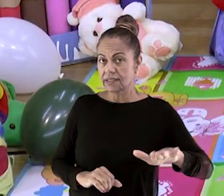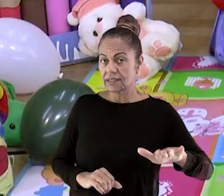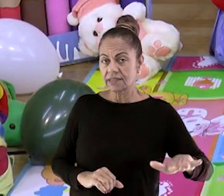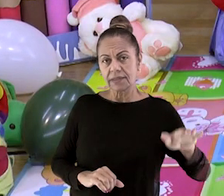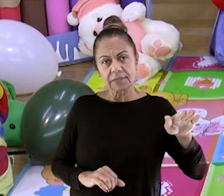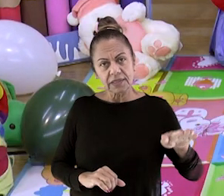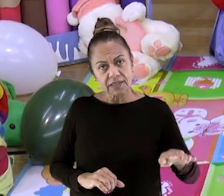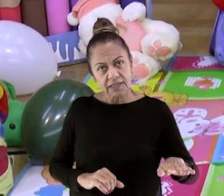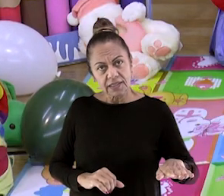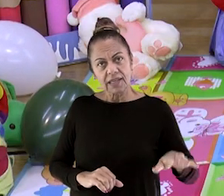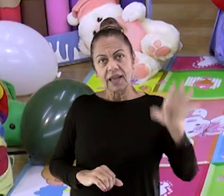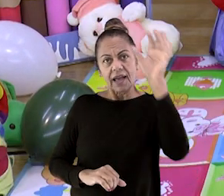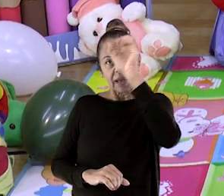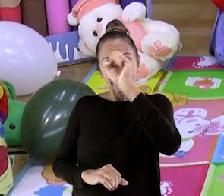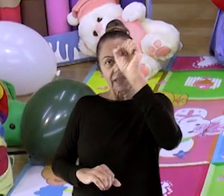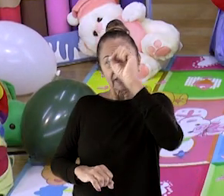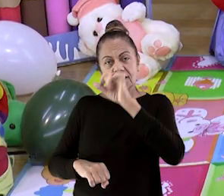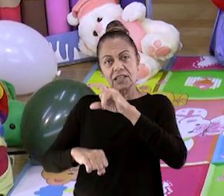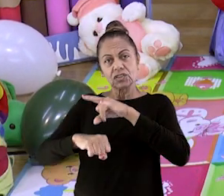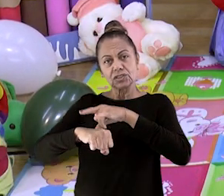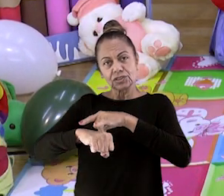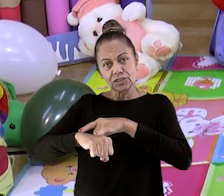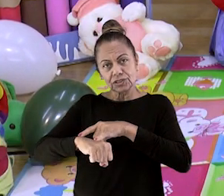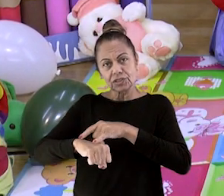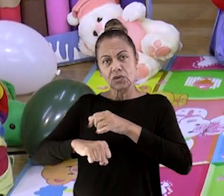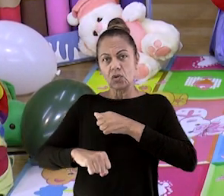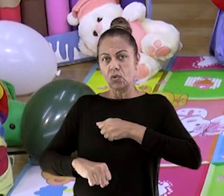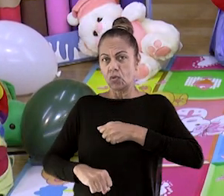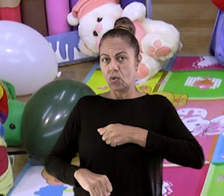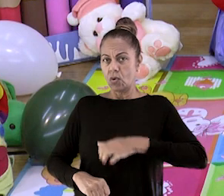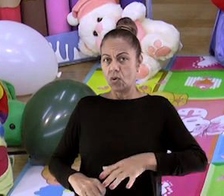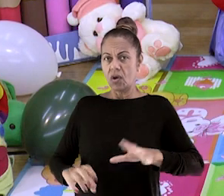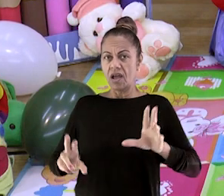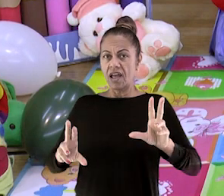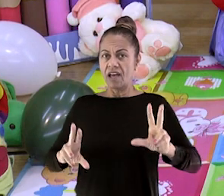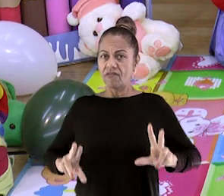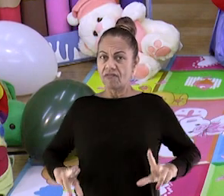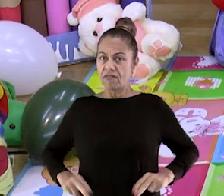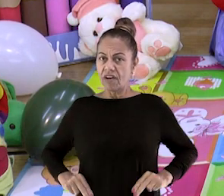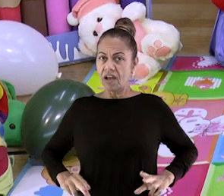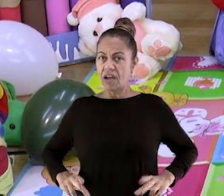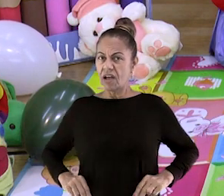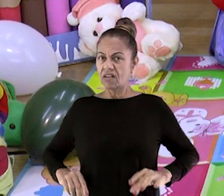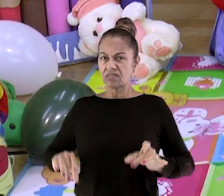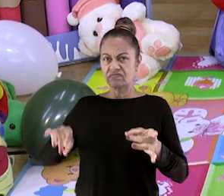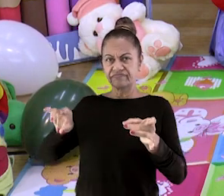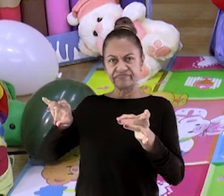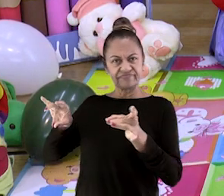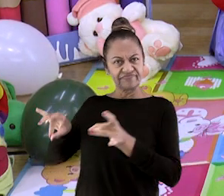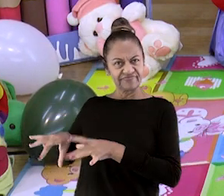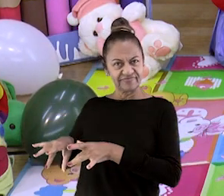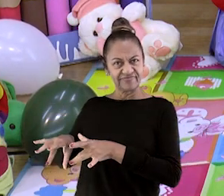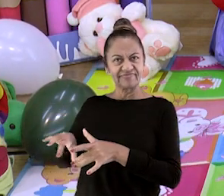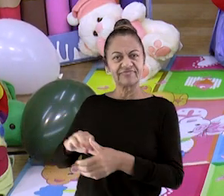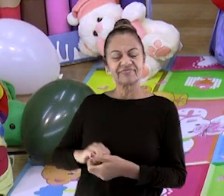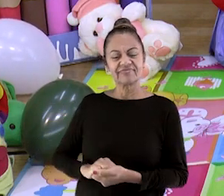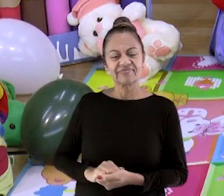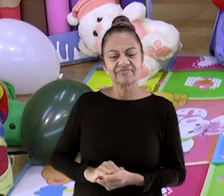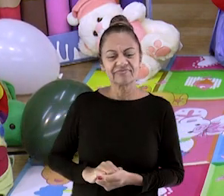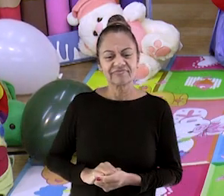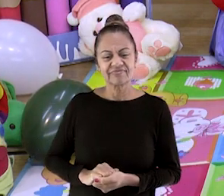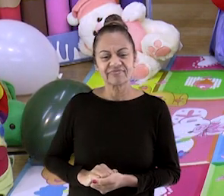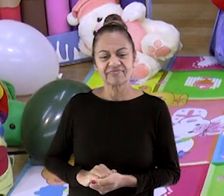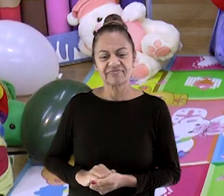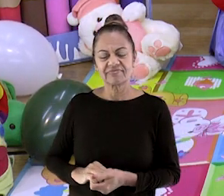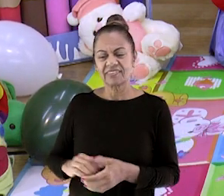aprender fazer xixi e cocô e não usar mais fraldas mas